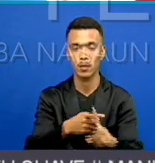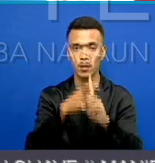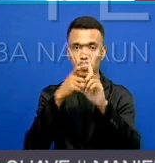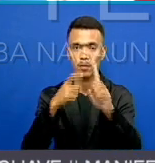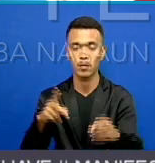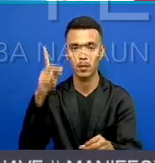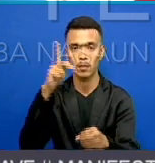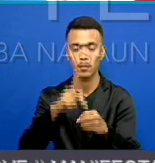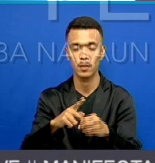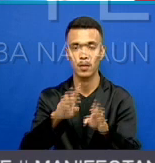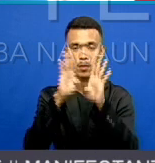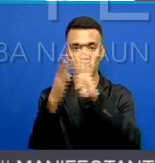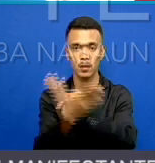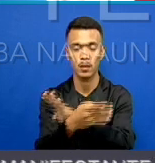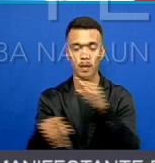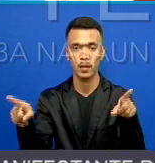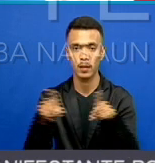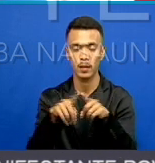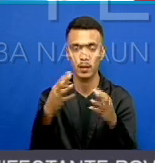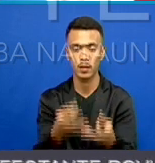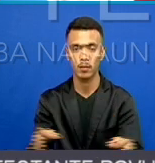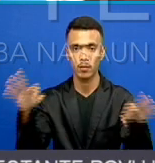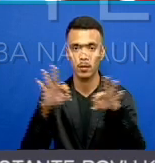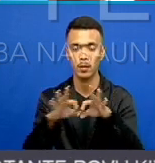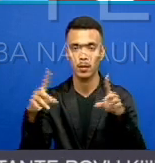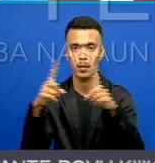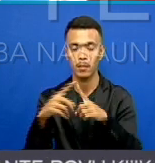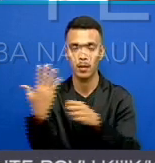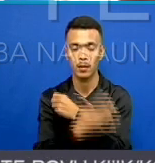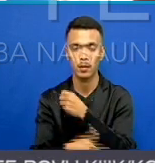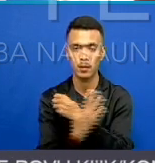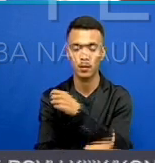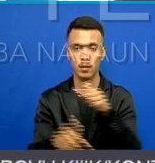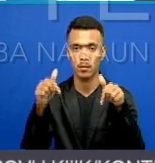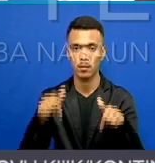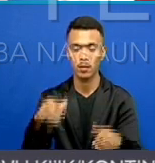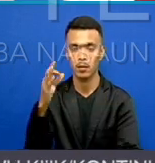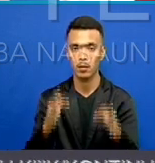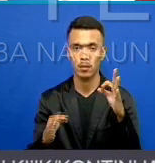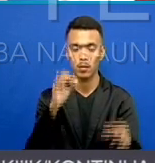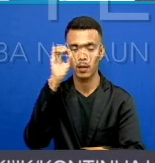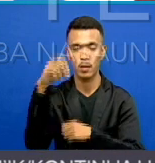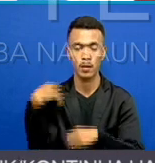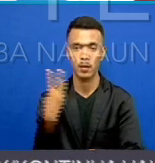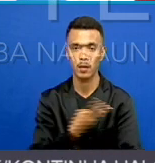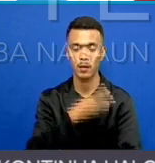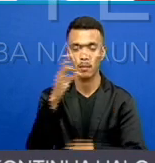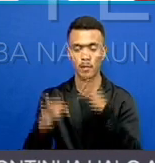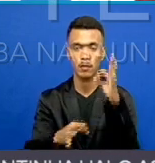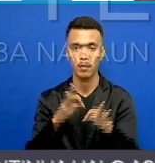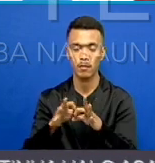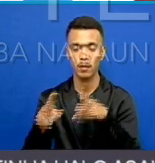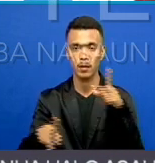Unda, Saeluda recurso e da importante Bahia Unda. Biarmune amitia kata recurso humano